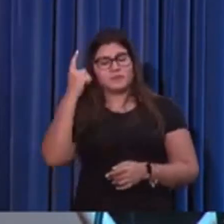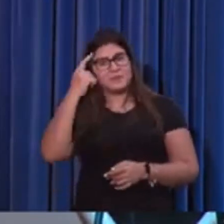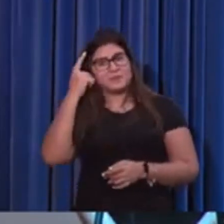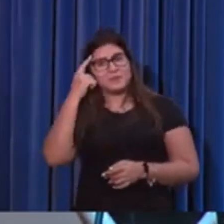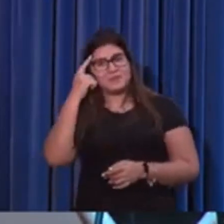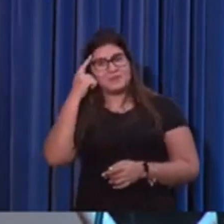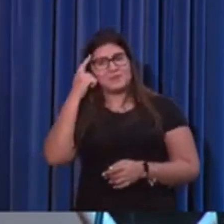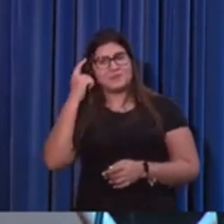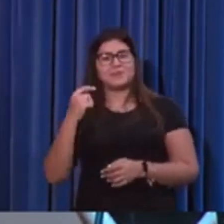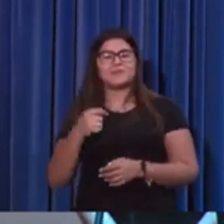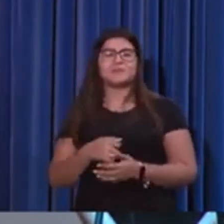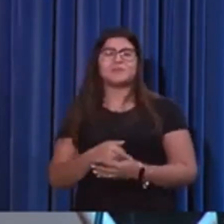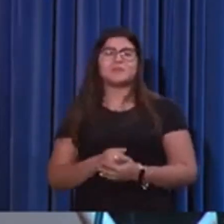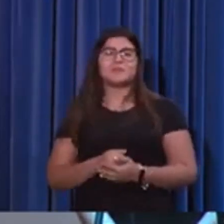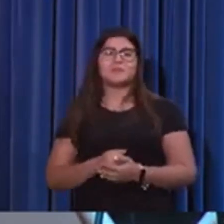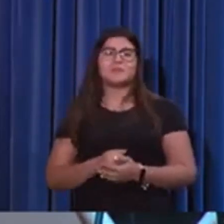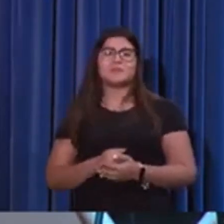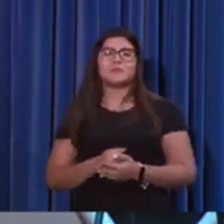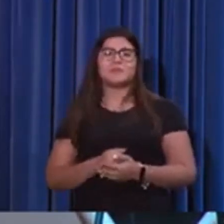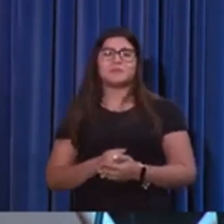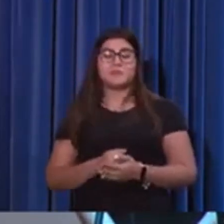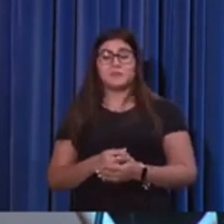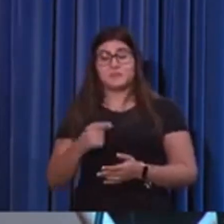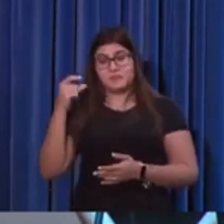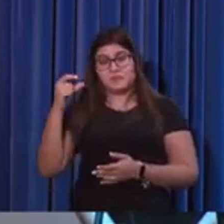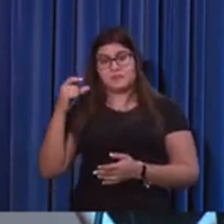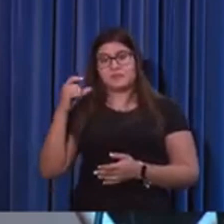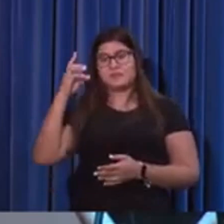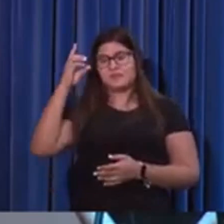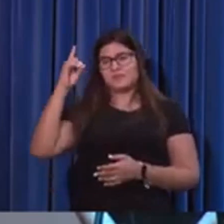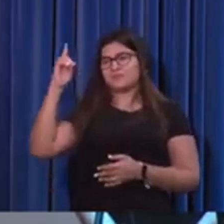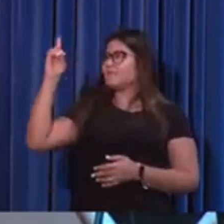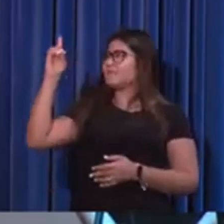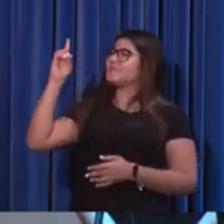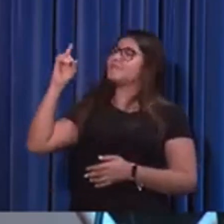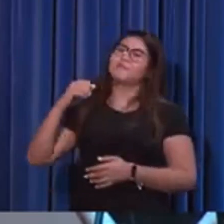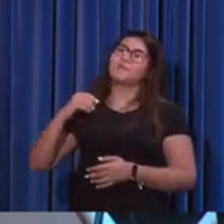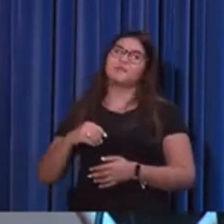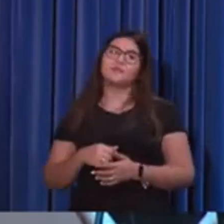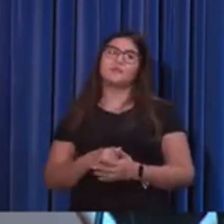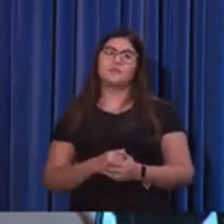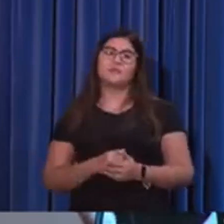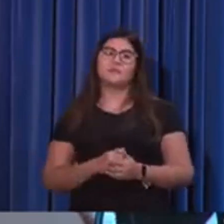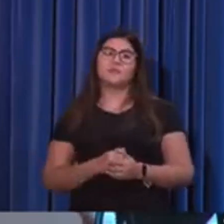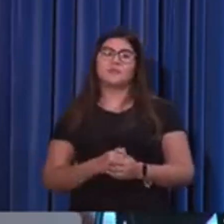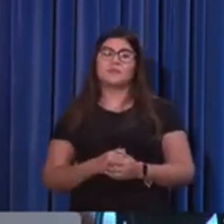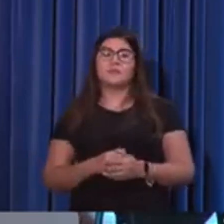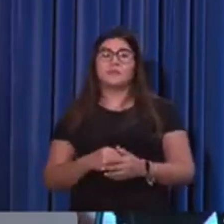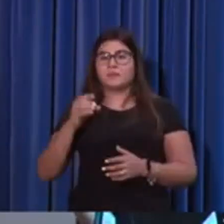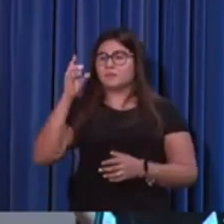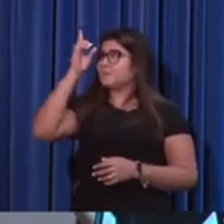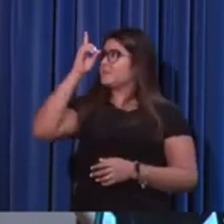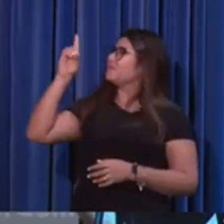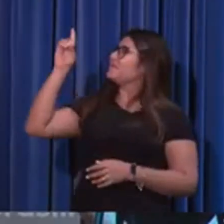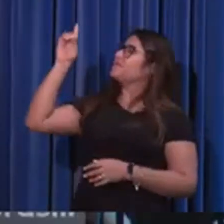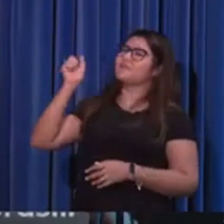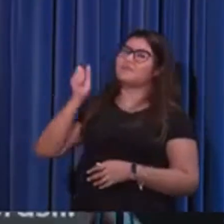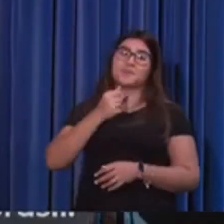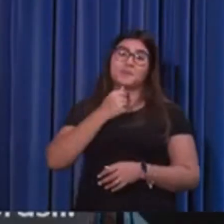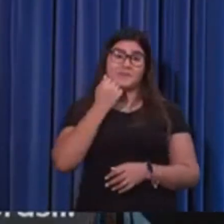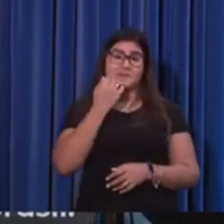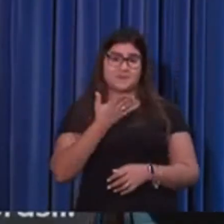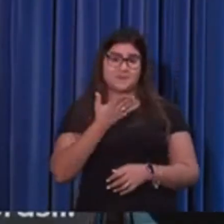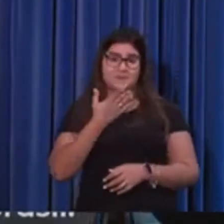nossas convicções na palavra de Deus. Com efeito, Deus é bom para